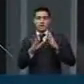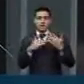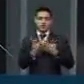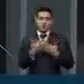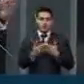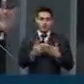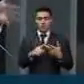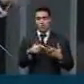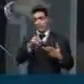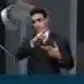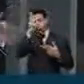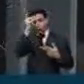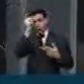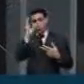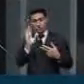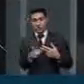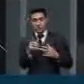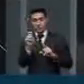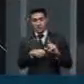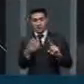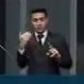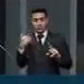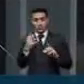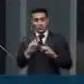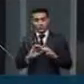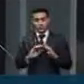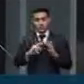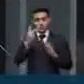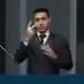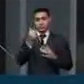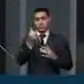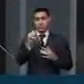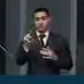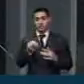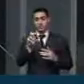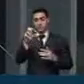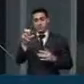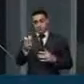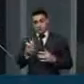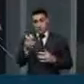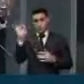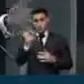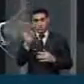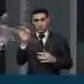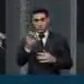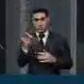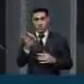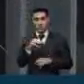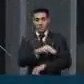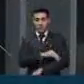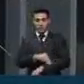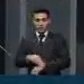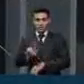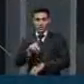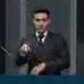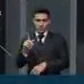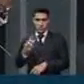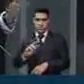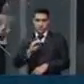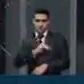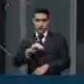O prefeito deu, já no mês passado, um aumento de 9,5% para o nosso magistério e, com